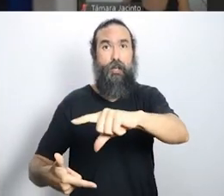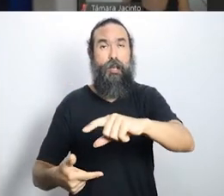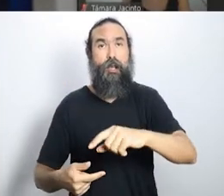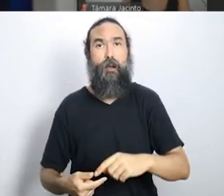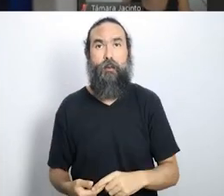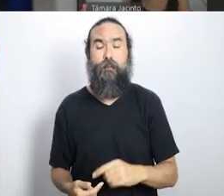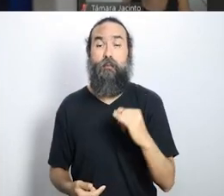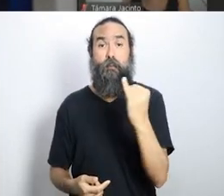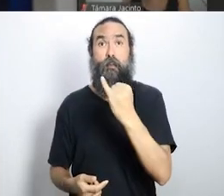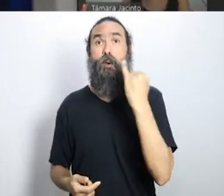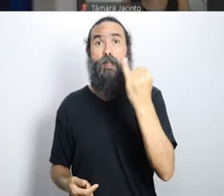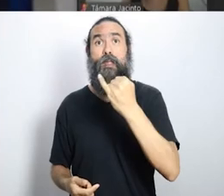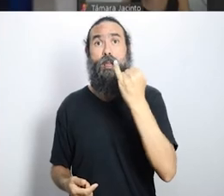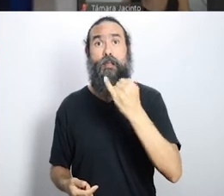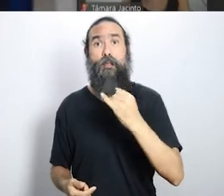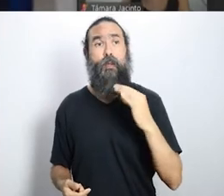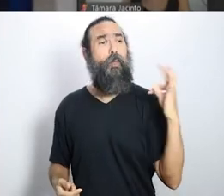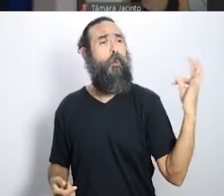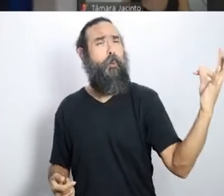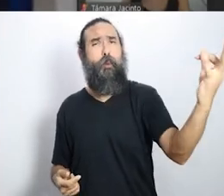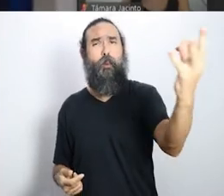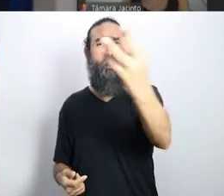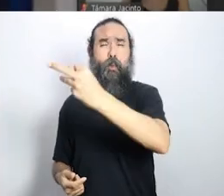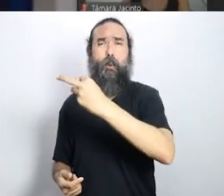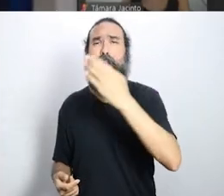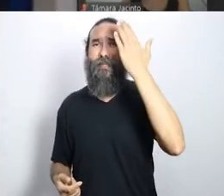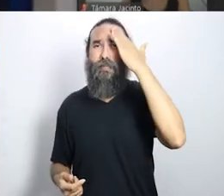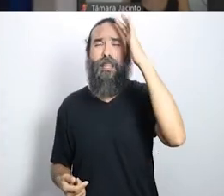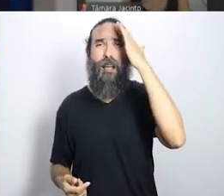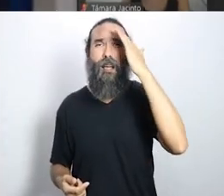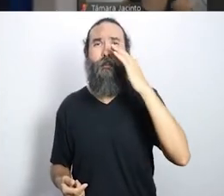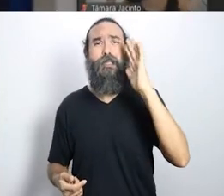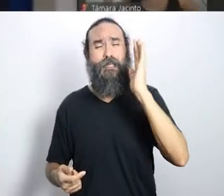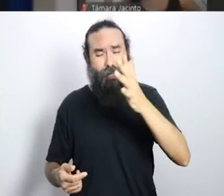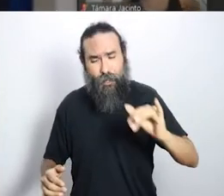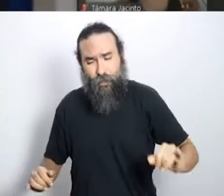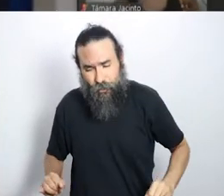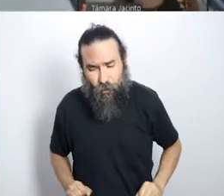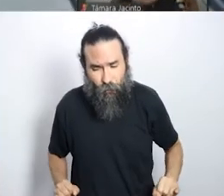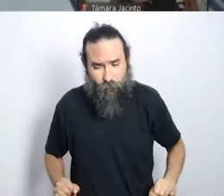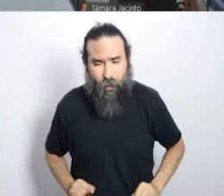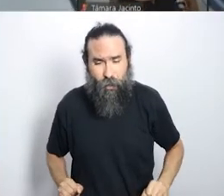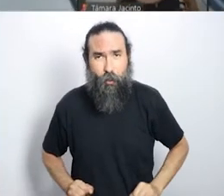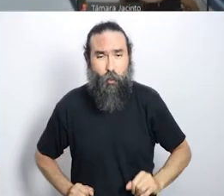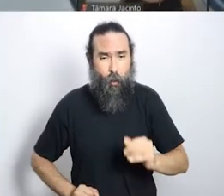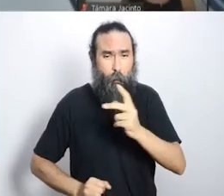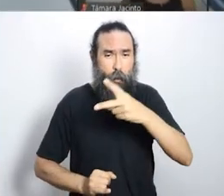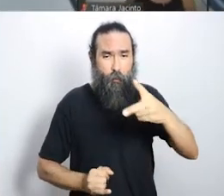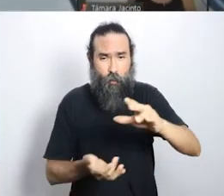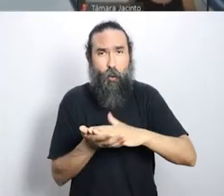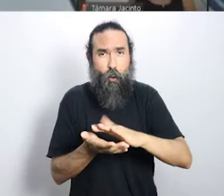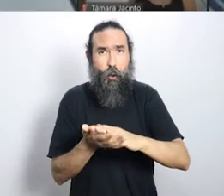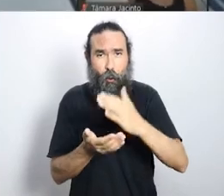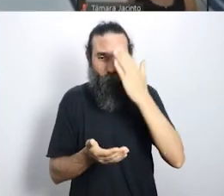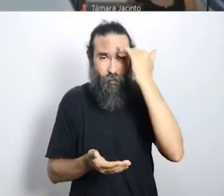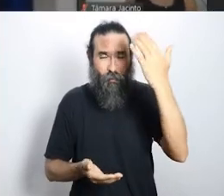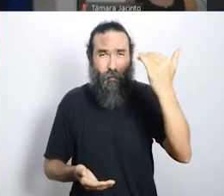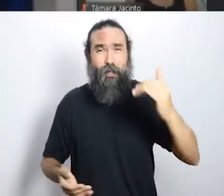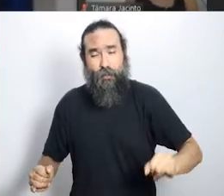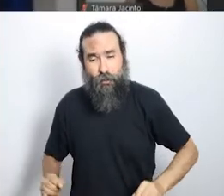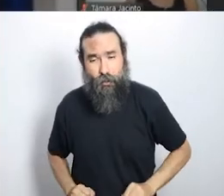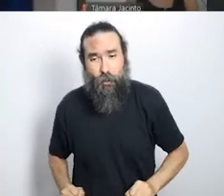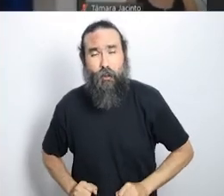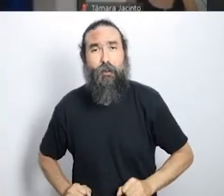já sofreu. Lia também deve ter sofrido antes de Beto também, porque todo mundo naquela época que ia produzir cultura popular sacaneava com